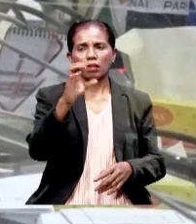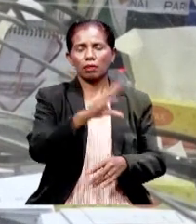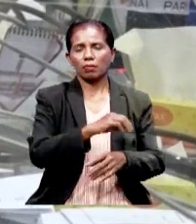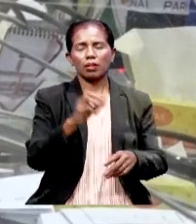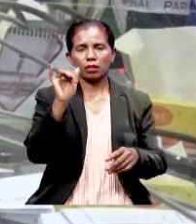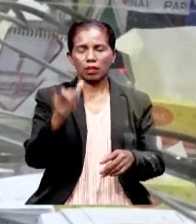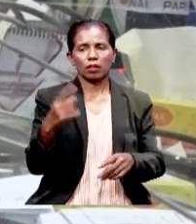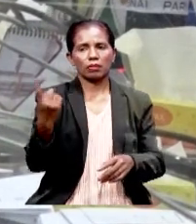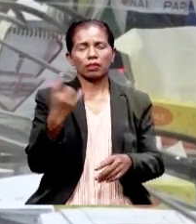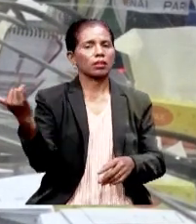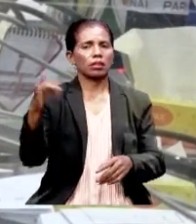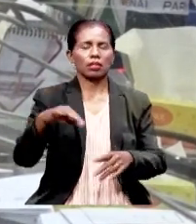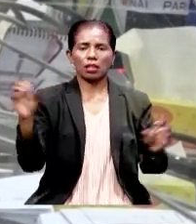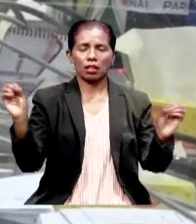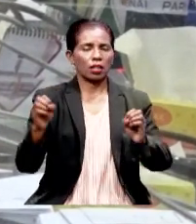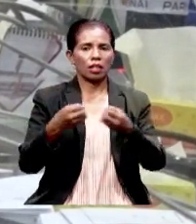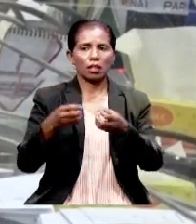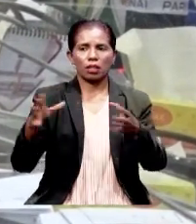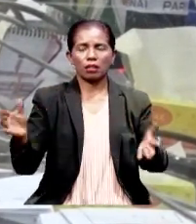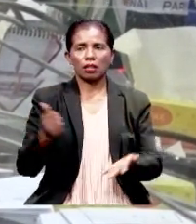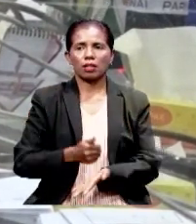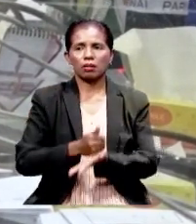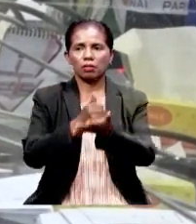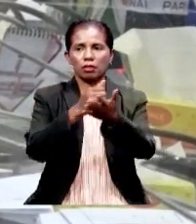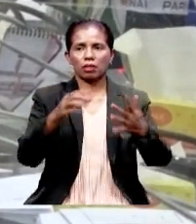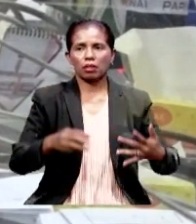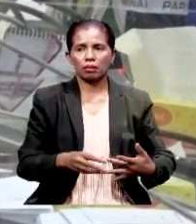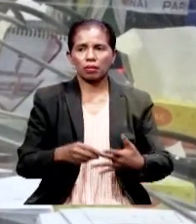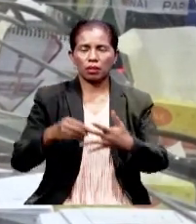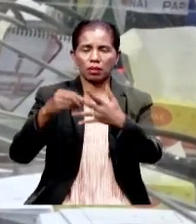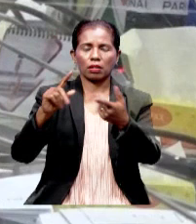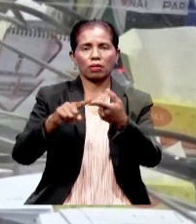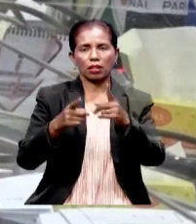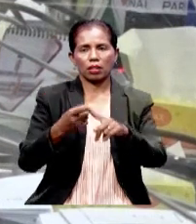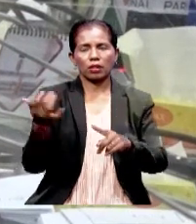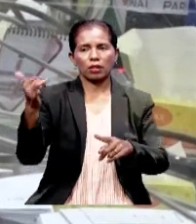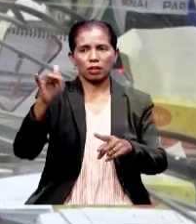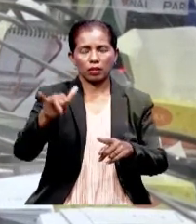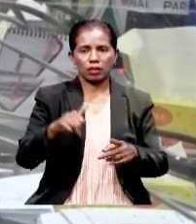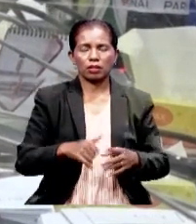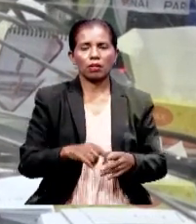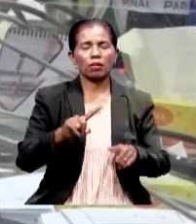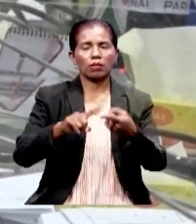Isira la la konsira ninia tratamento especial ida kolega sira, maluko ikusi sira.